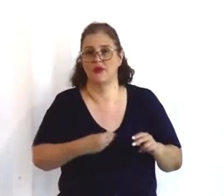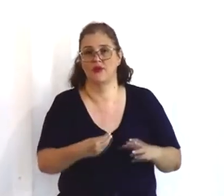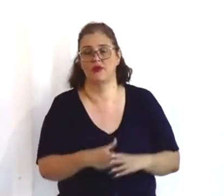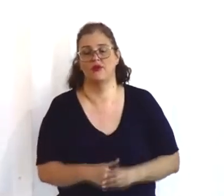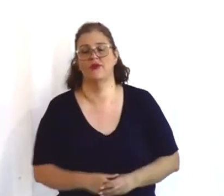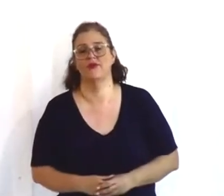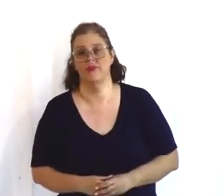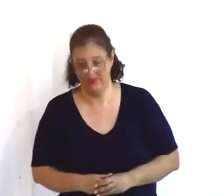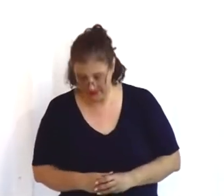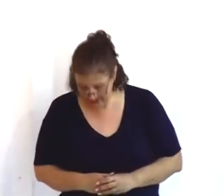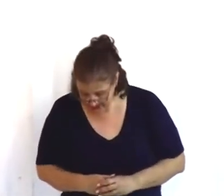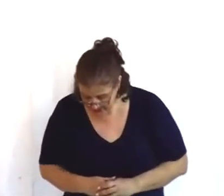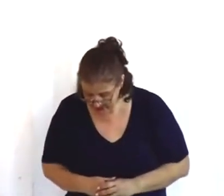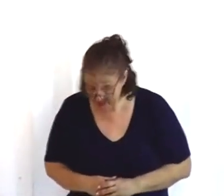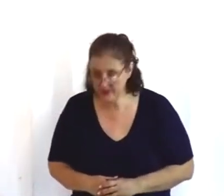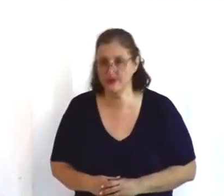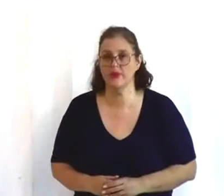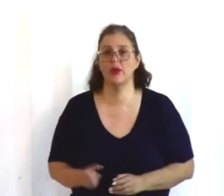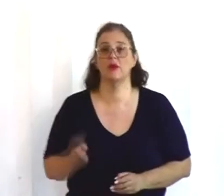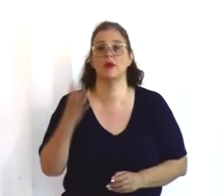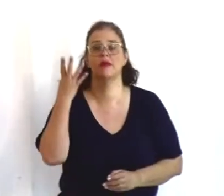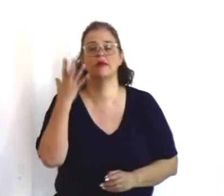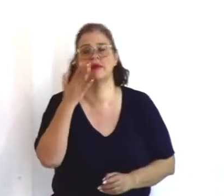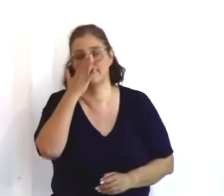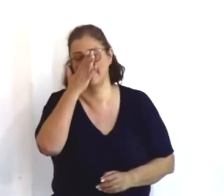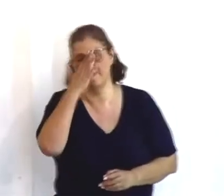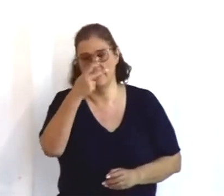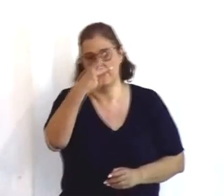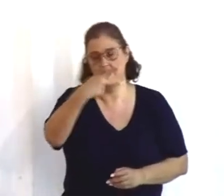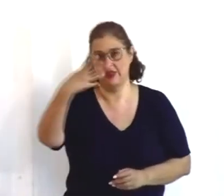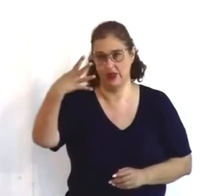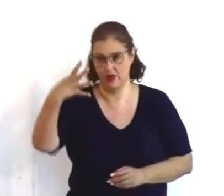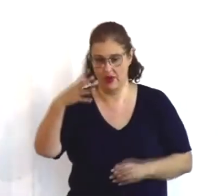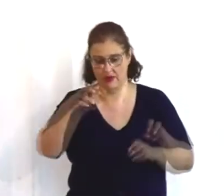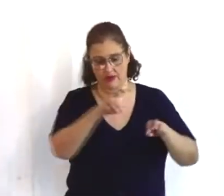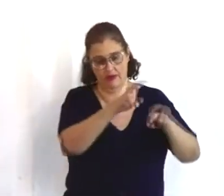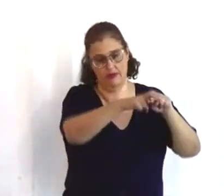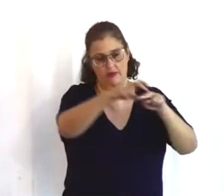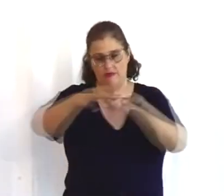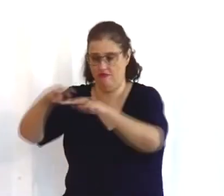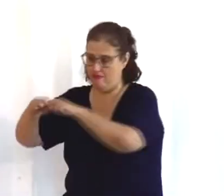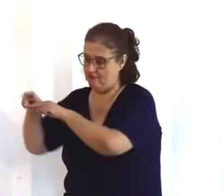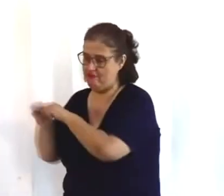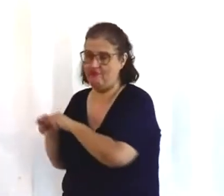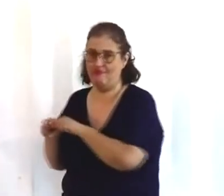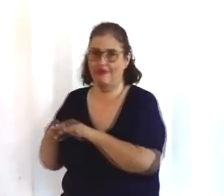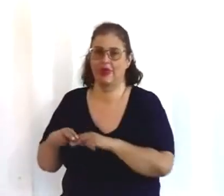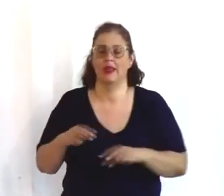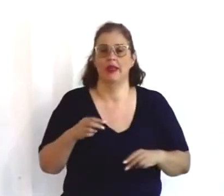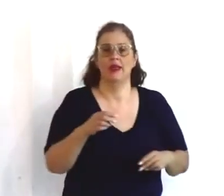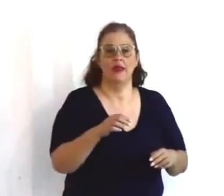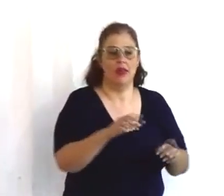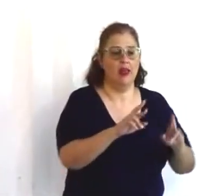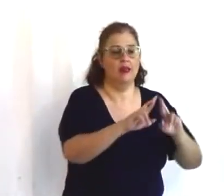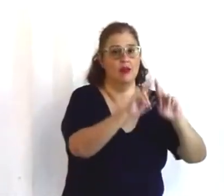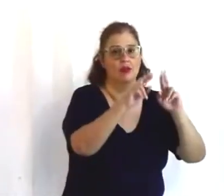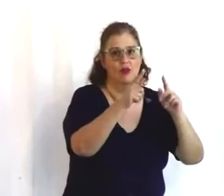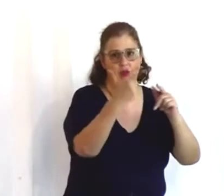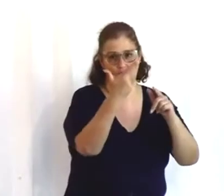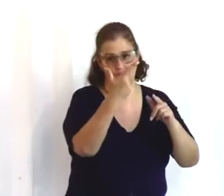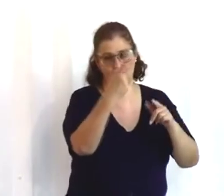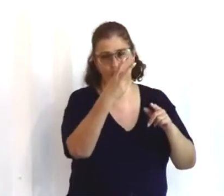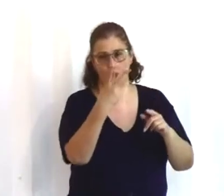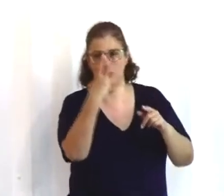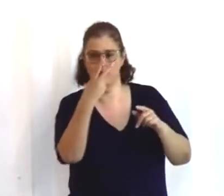com aqueles 24 tronos? Representando ali as 12 tribos e os 12 apóstolos, os 4 seres viventes, todos eles